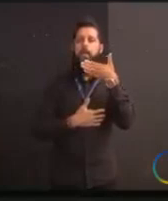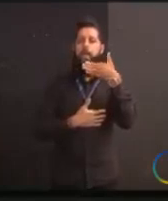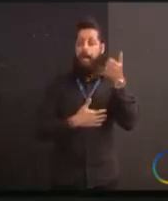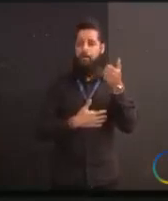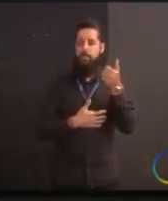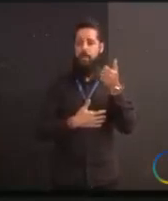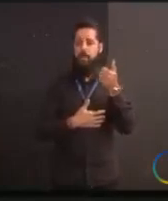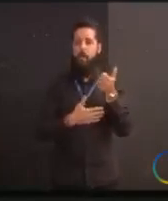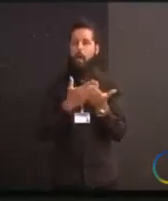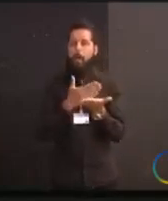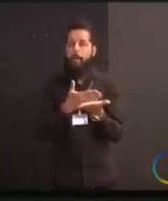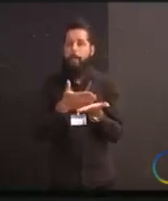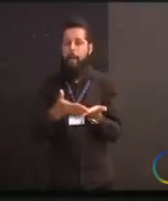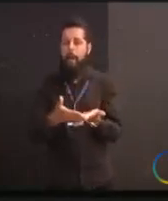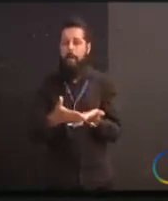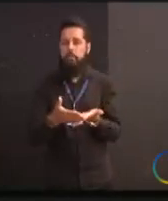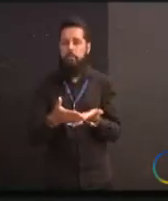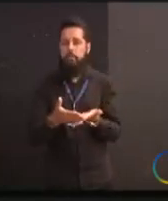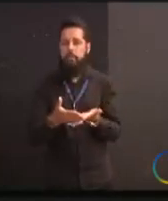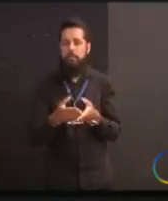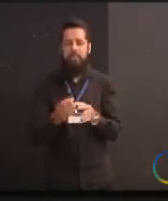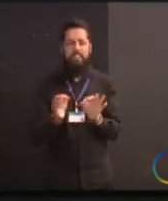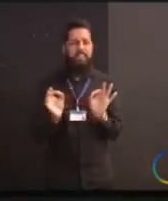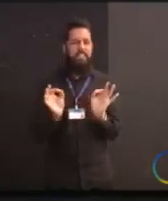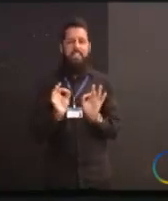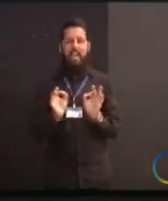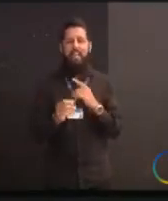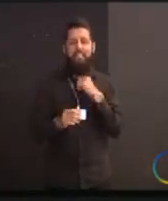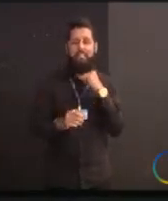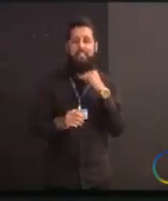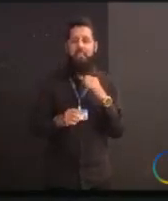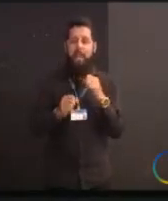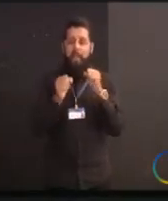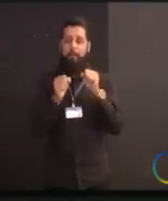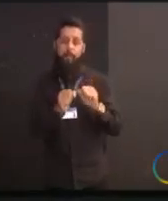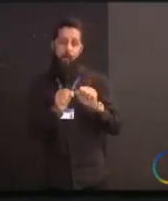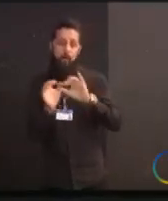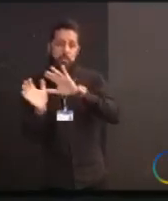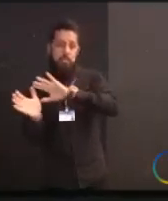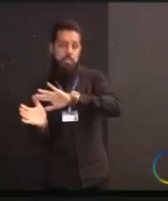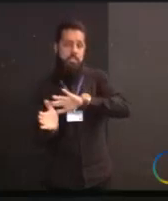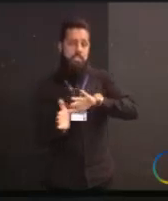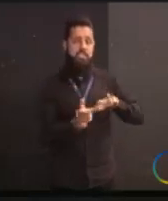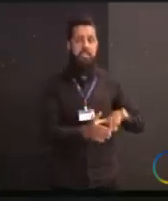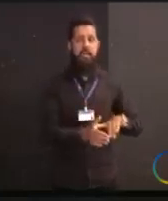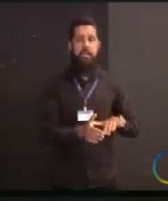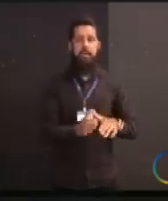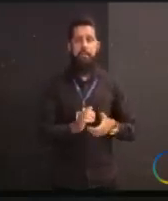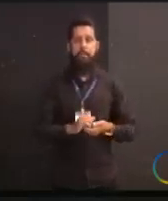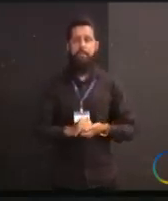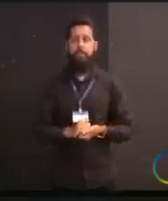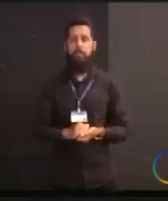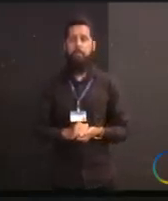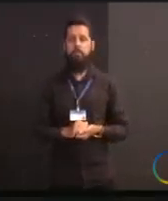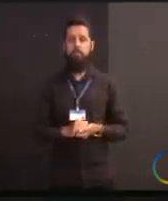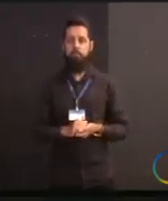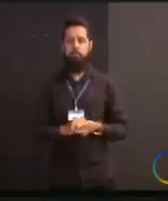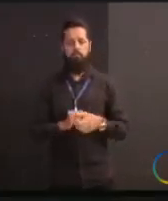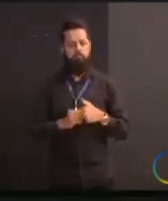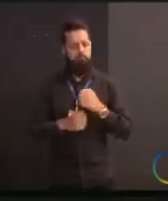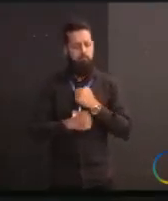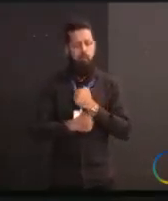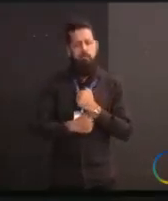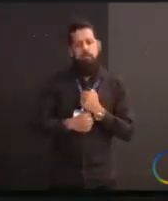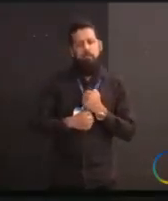não lhe será tirada. Quanta saudade! Como eu disse aqui ontem, a saudade do bolso,